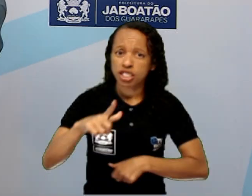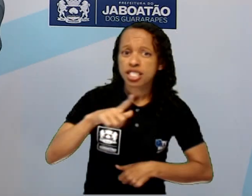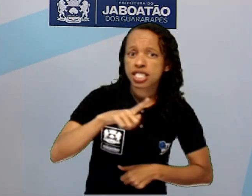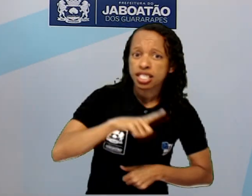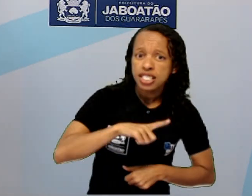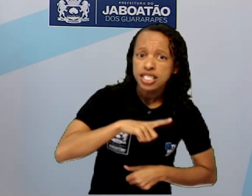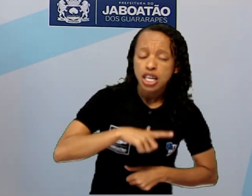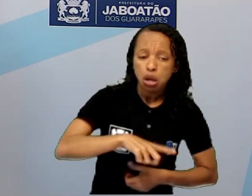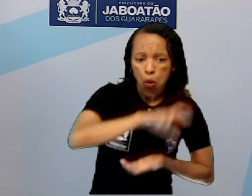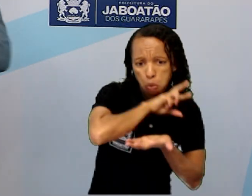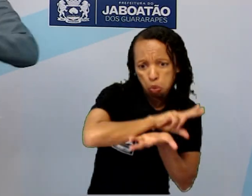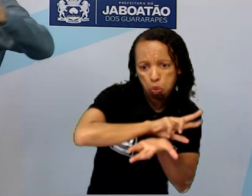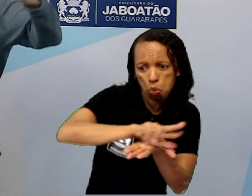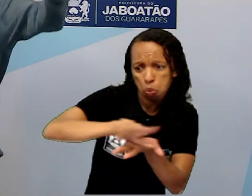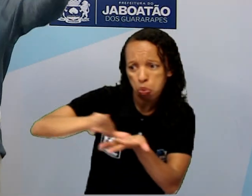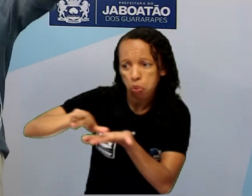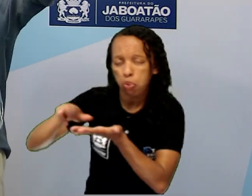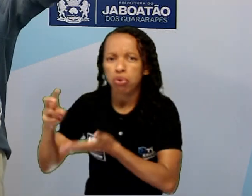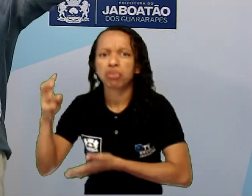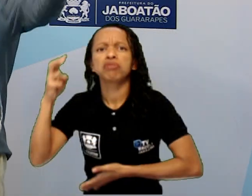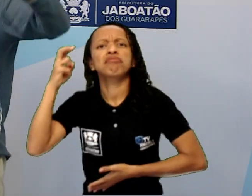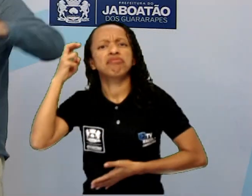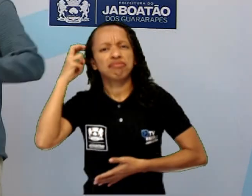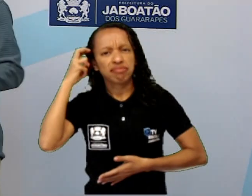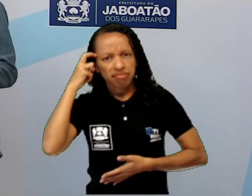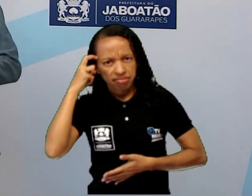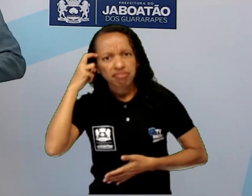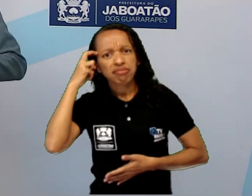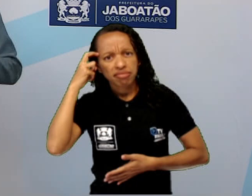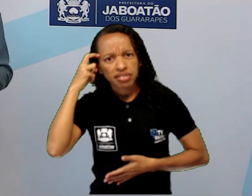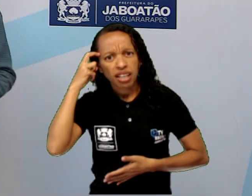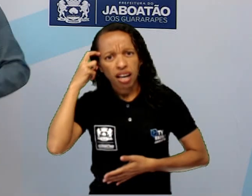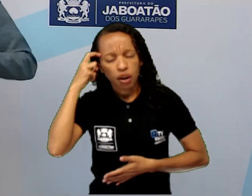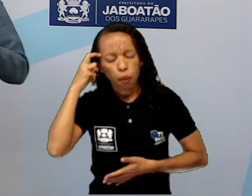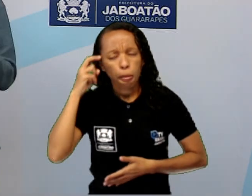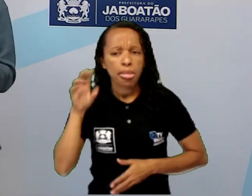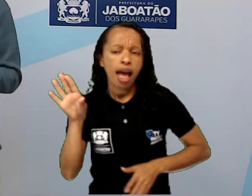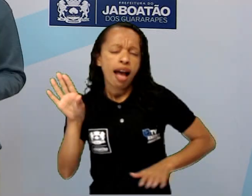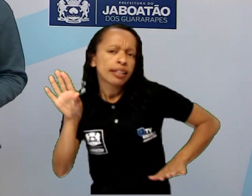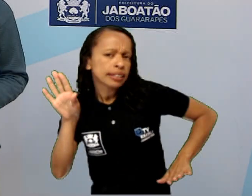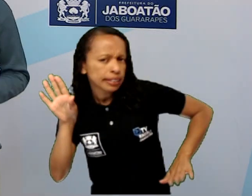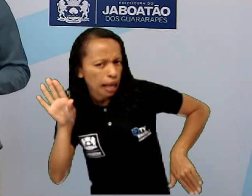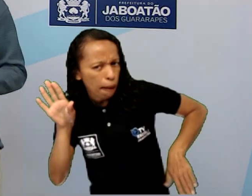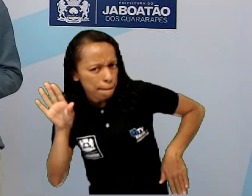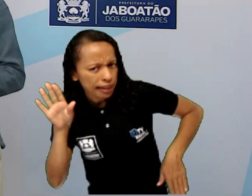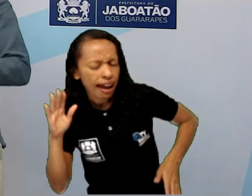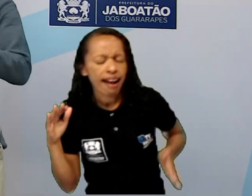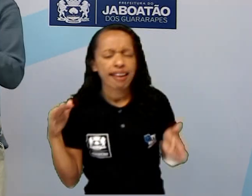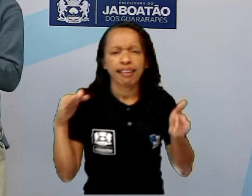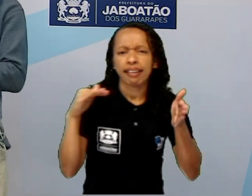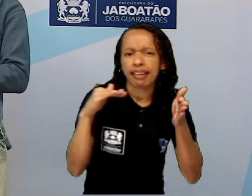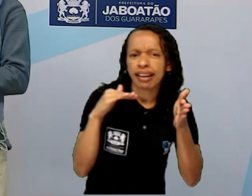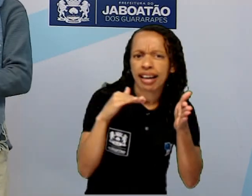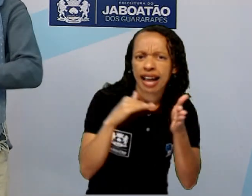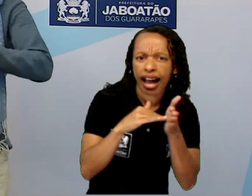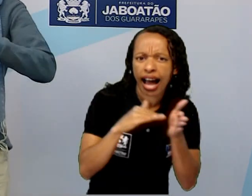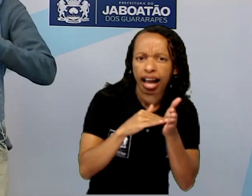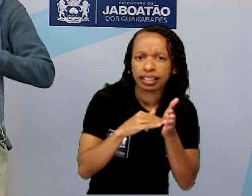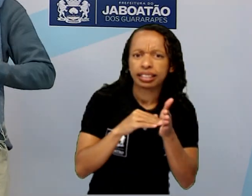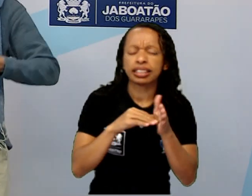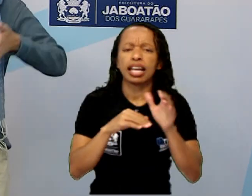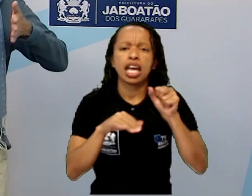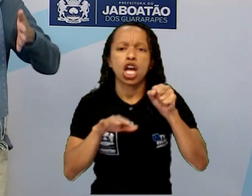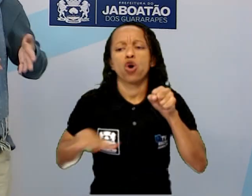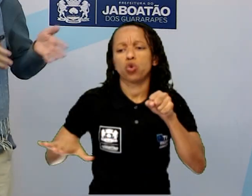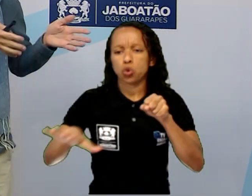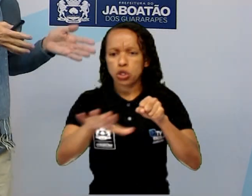daqui do litoral até o sertão e a gente tem várias expressões que acontecem durante todo o